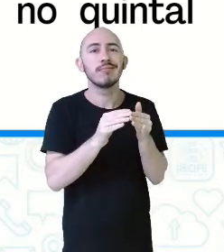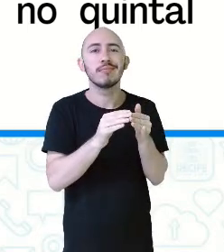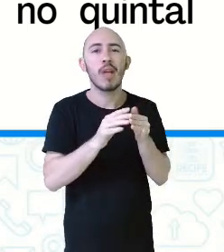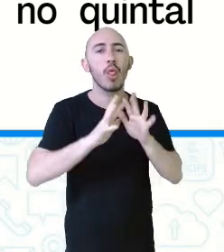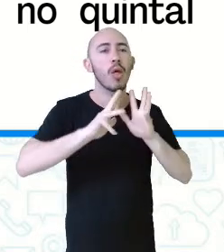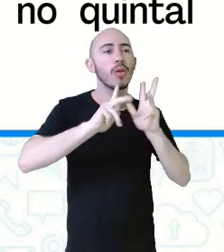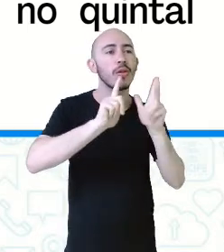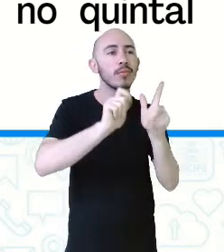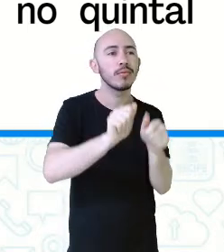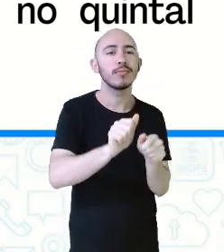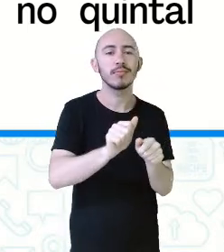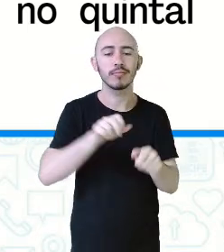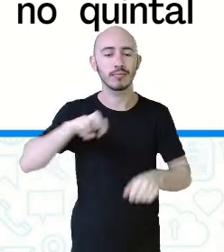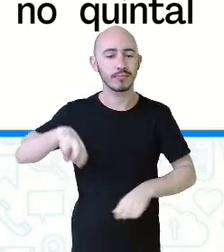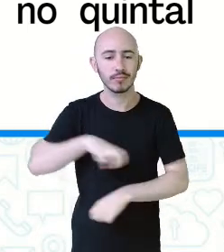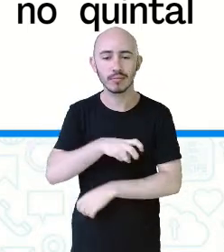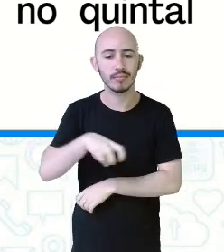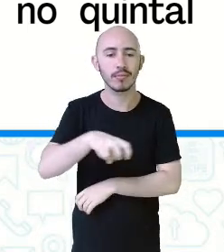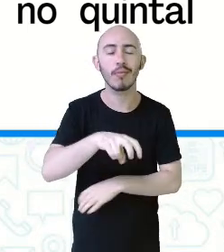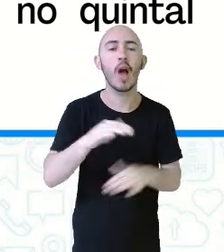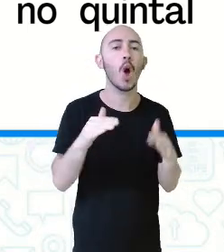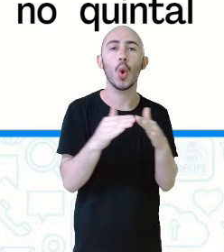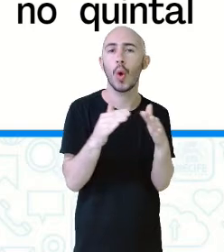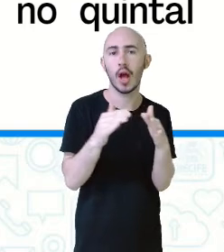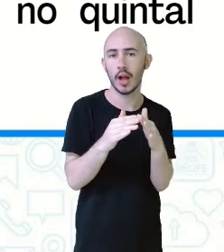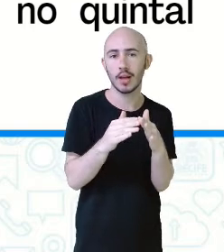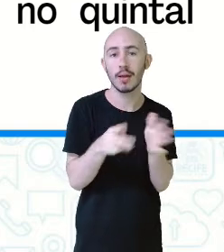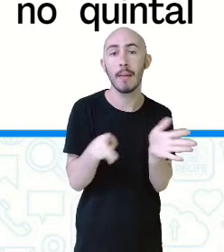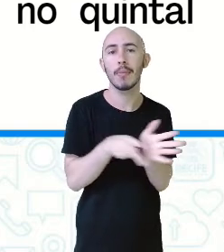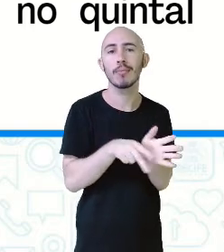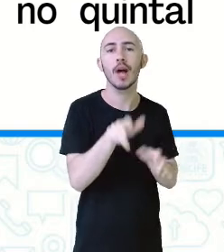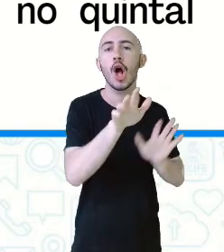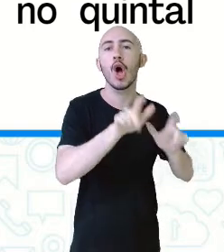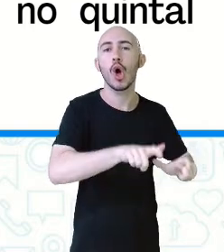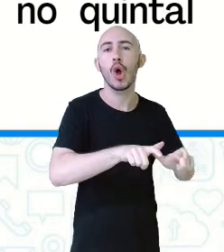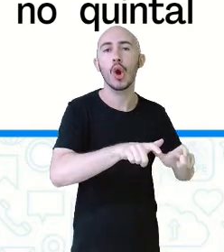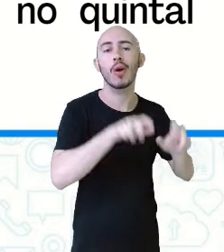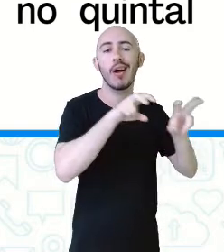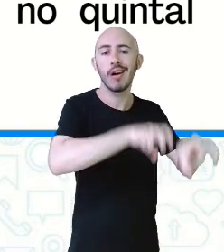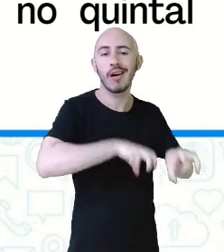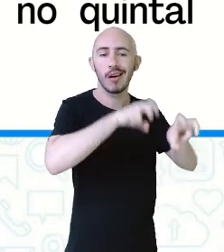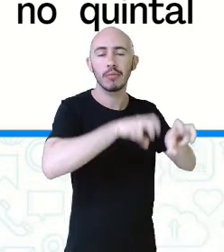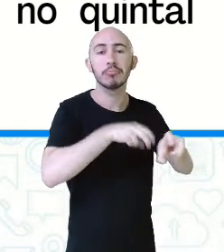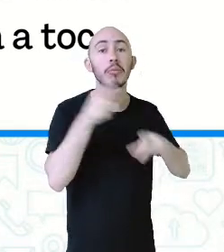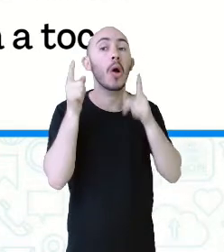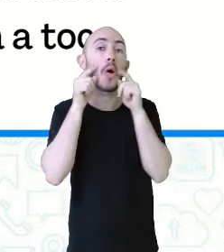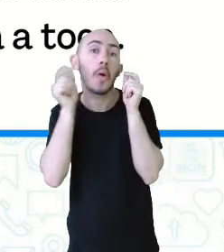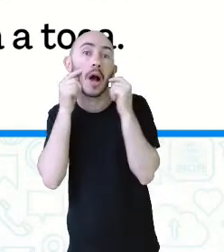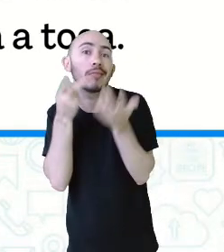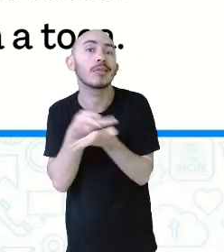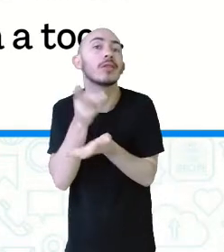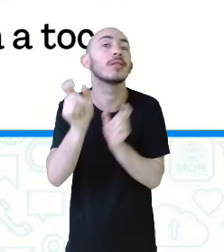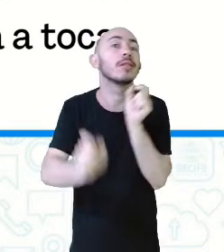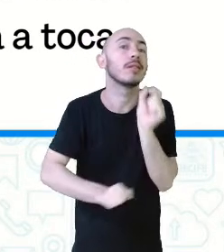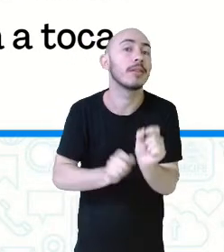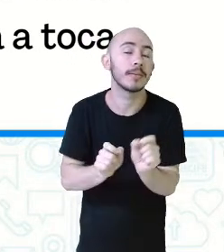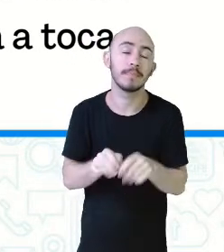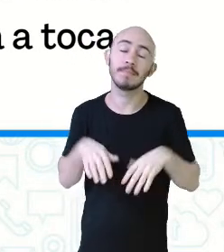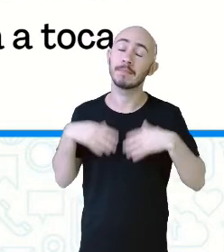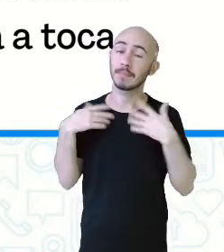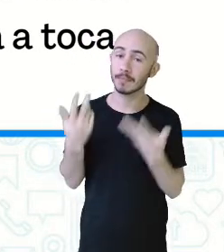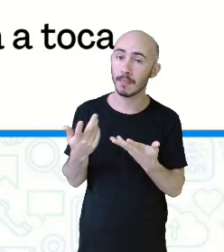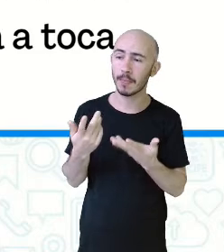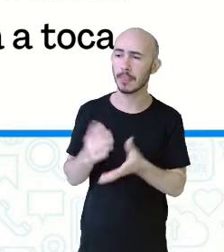acabou penetrando no quintal de uma casa da roça. O que será que aconteceu com esse ratinho, hein?